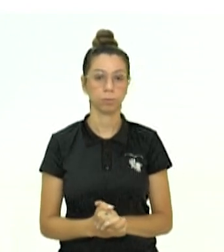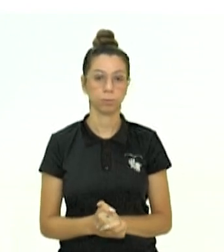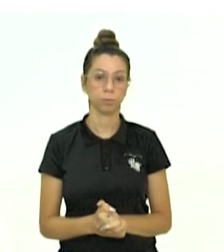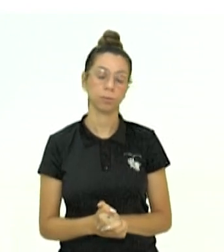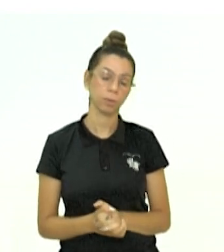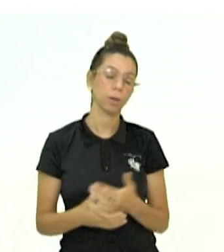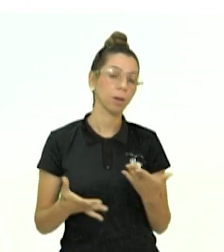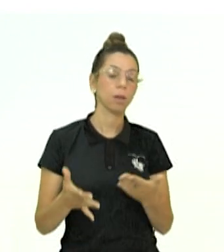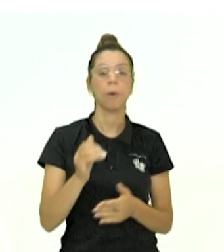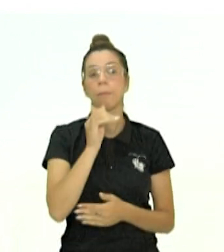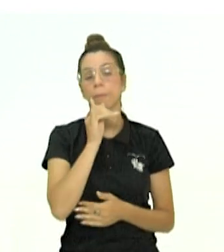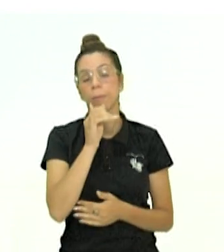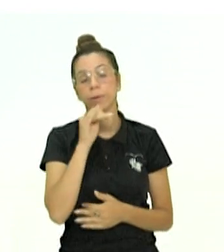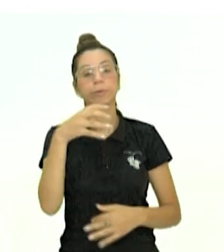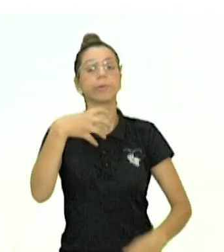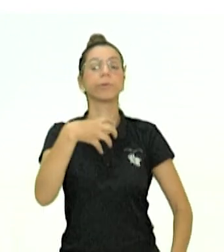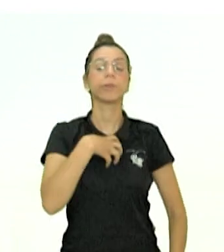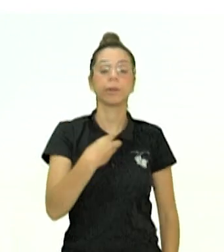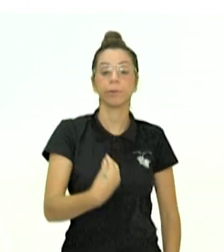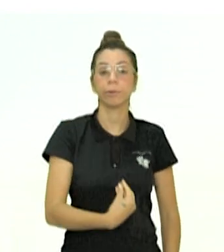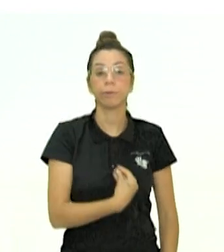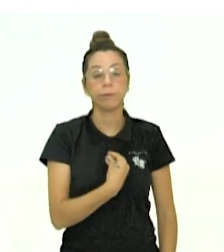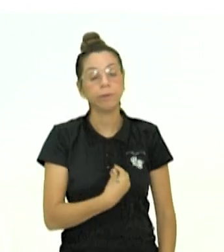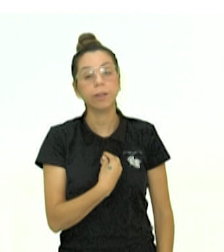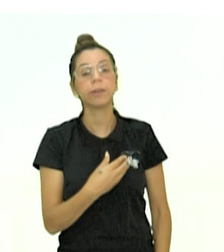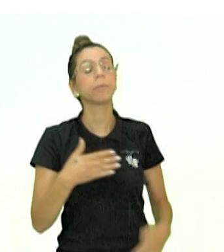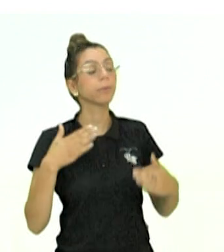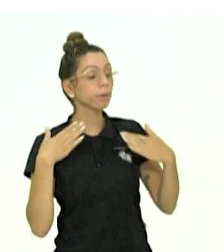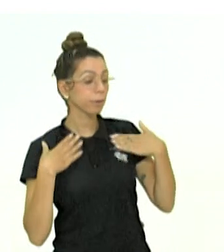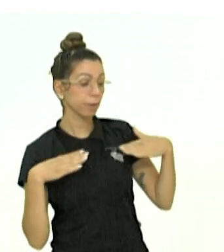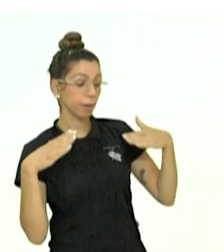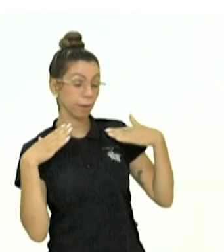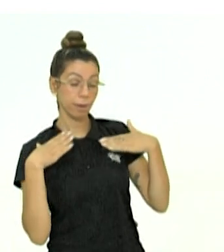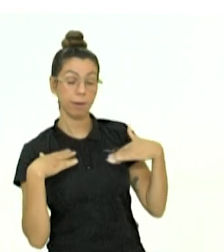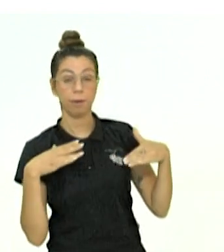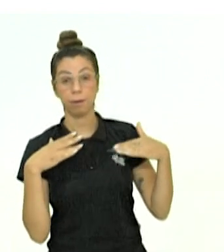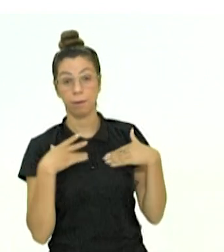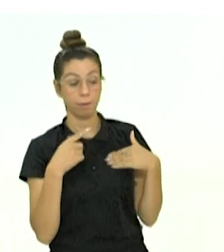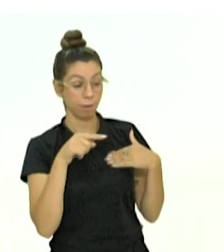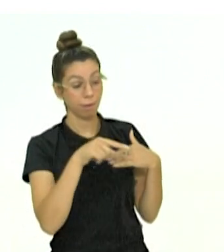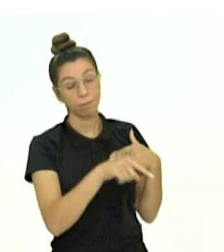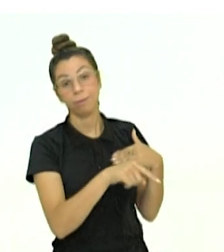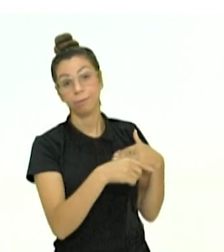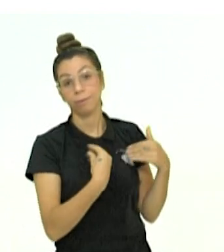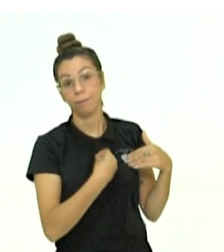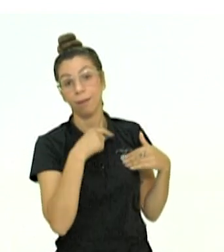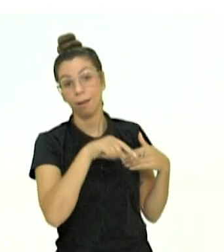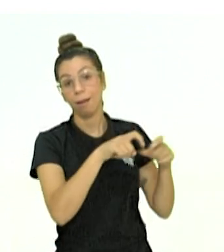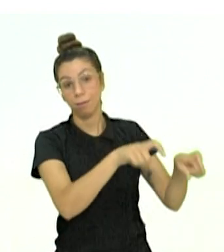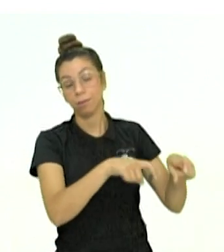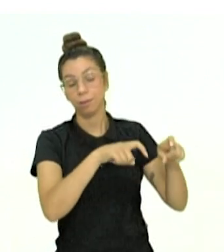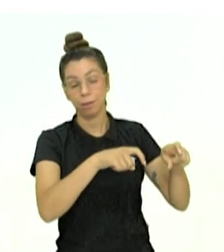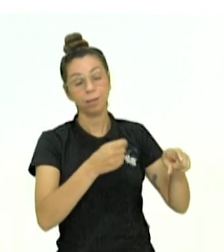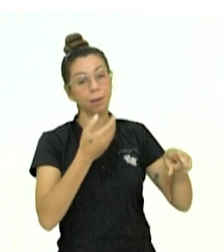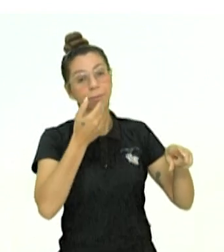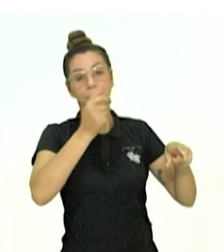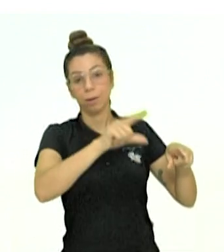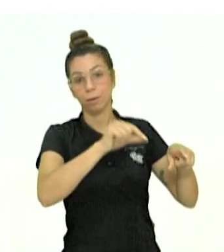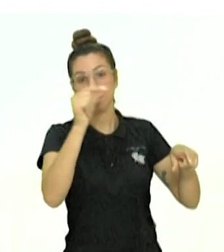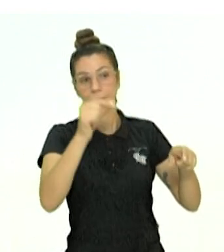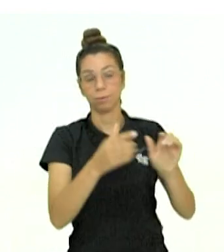você quer um estilo de vida menos agitado, o campo é a melhor opção. Less